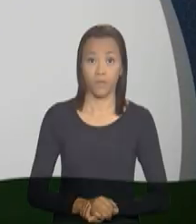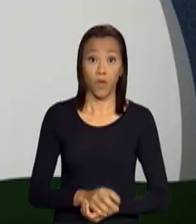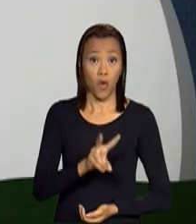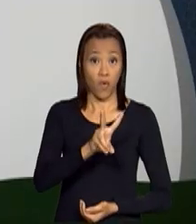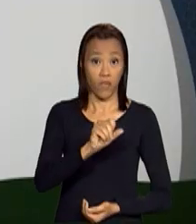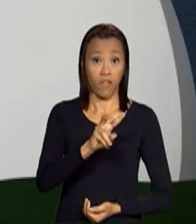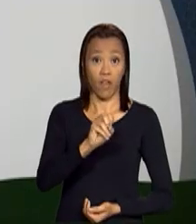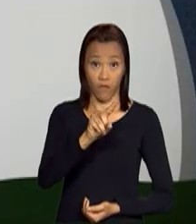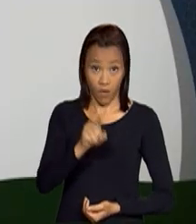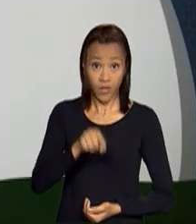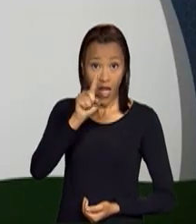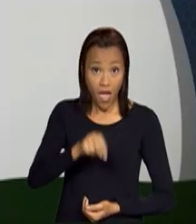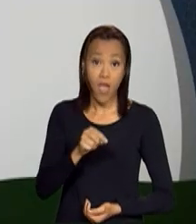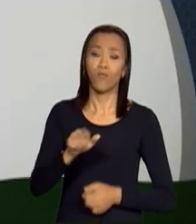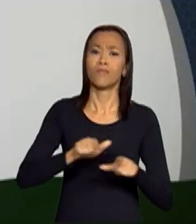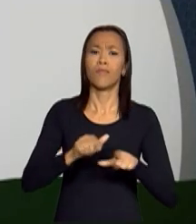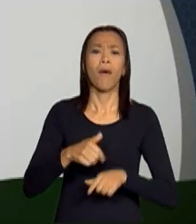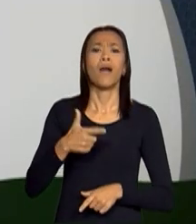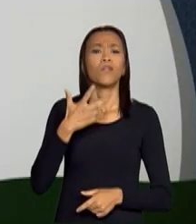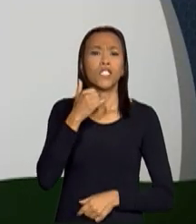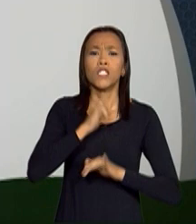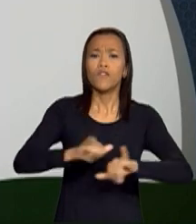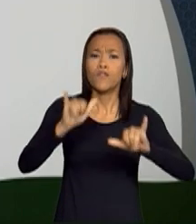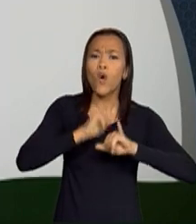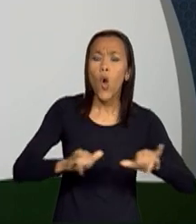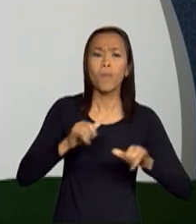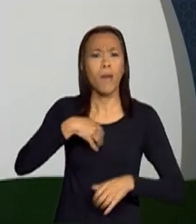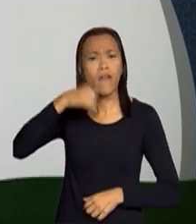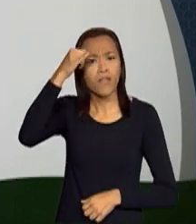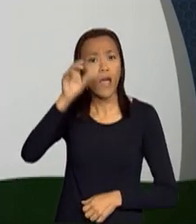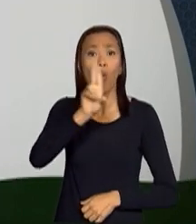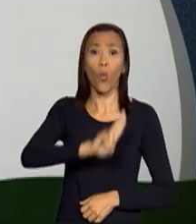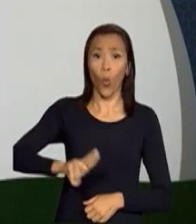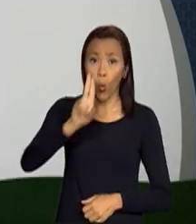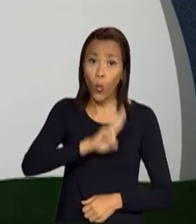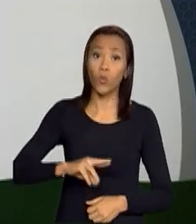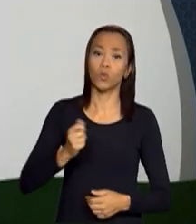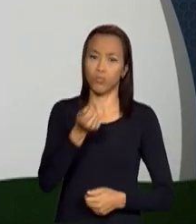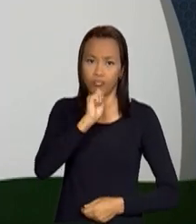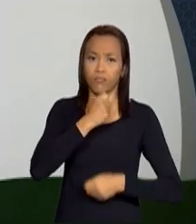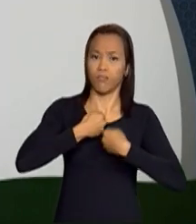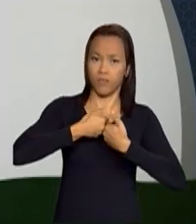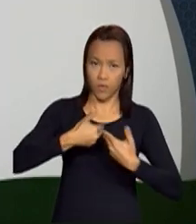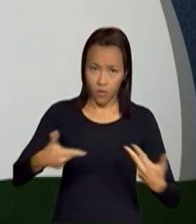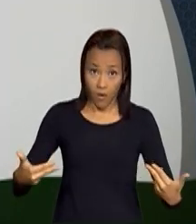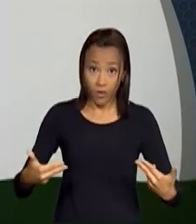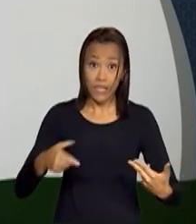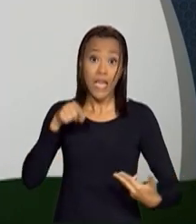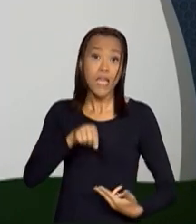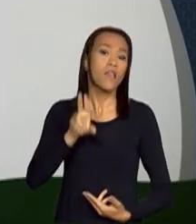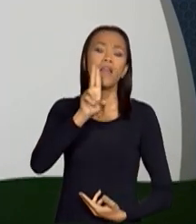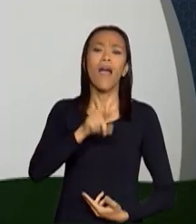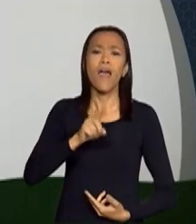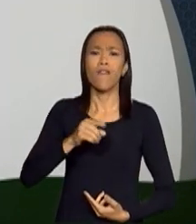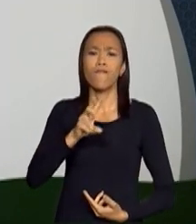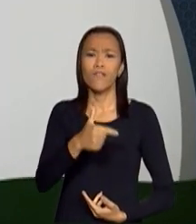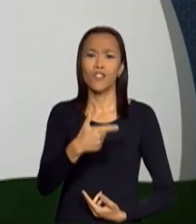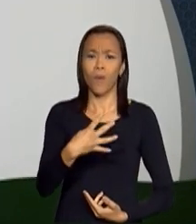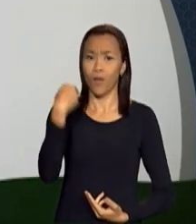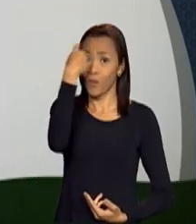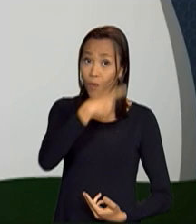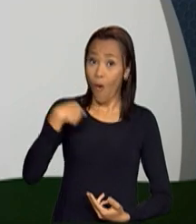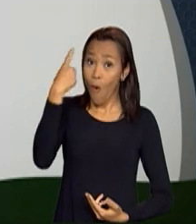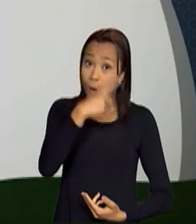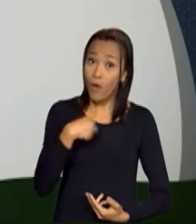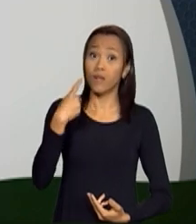O Viva Voz é o serviço ao cidadão que informa sobre a prevenção do uso indevido de drogas. Ele funciona 24